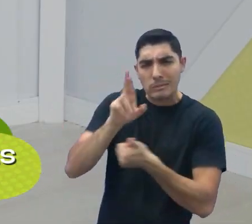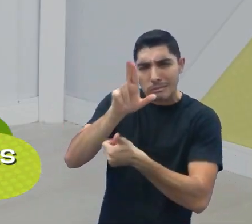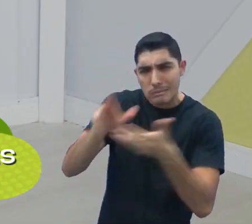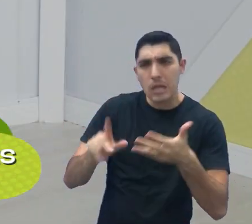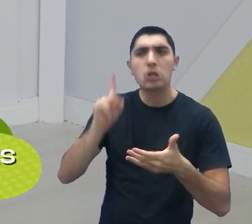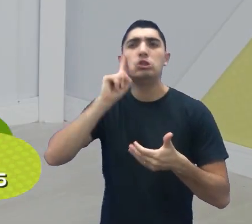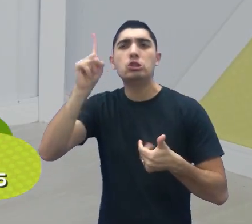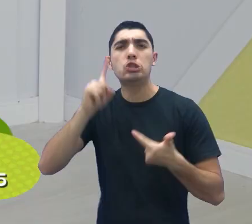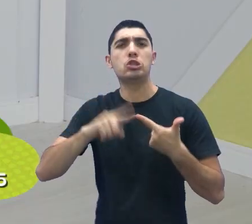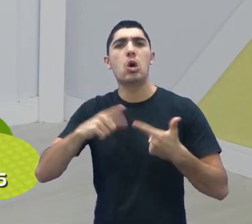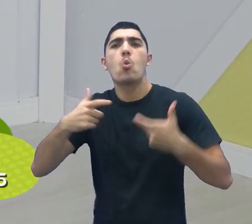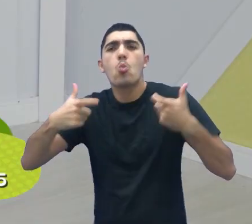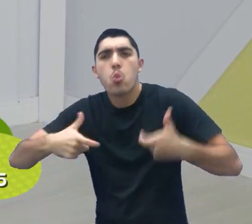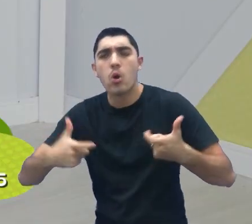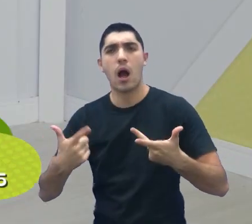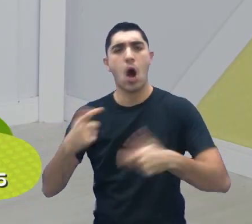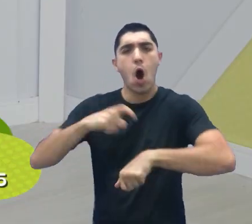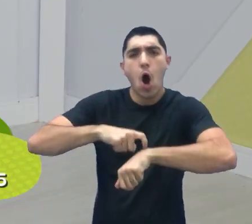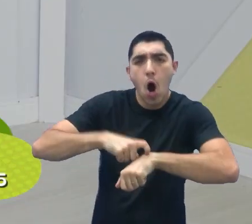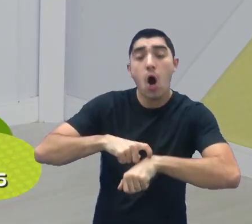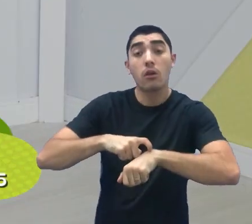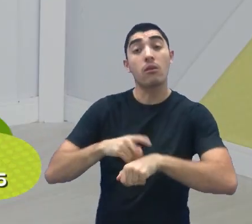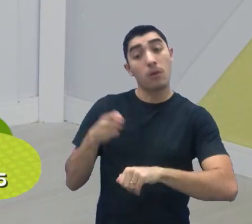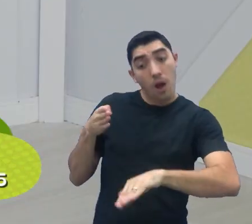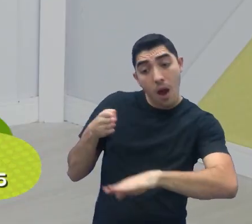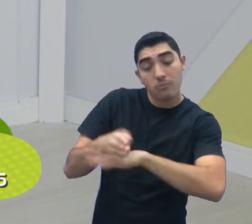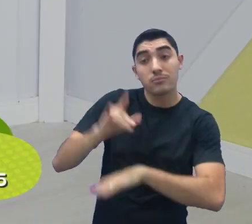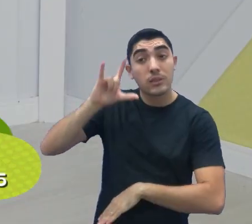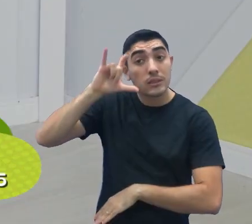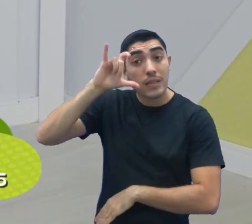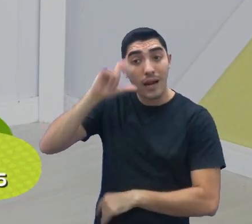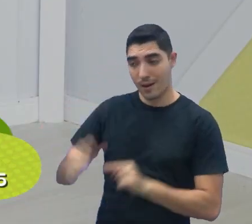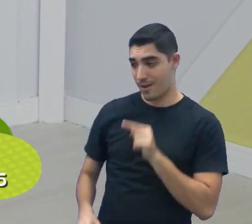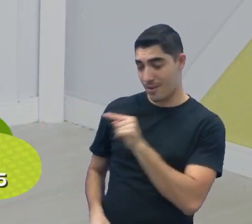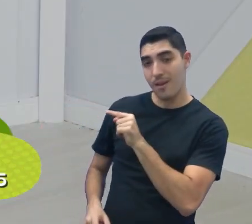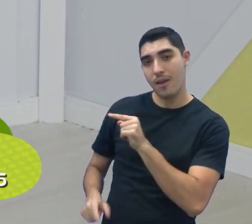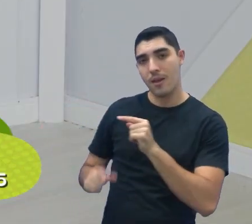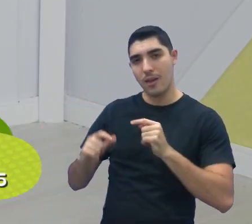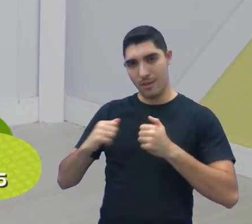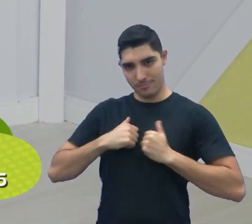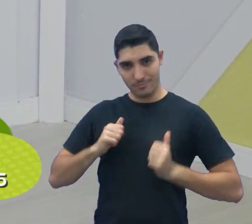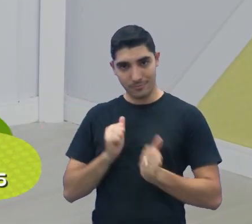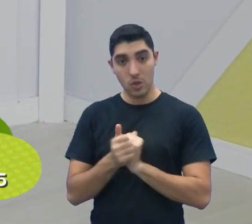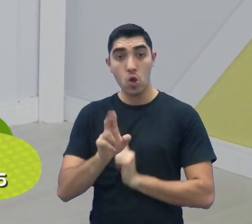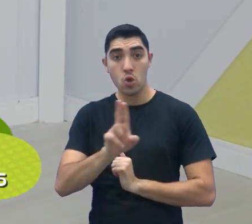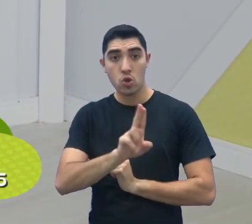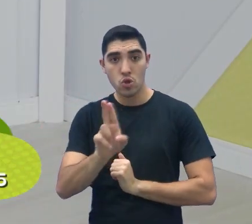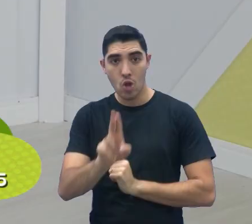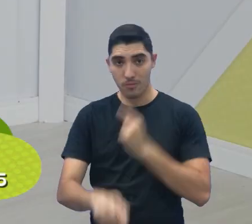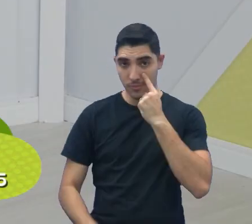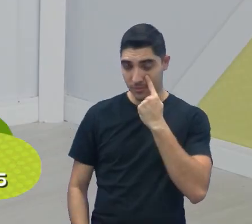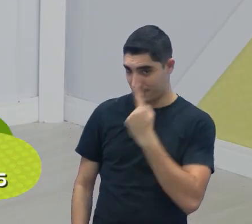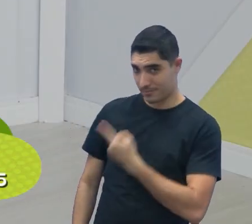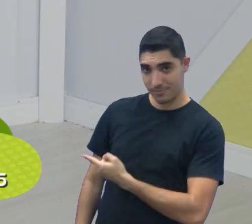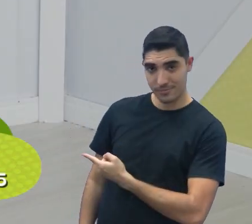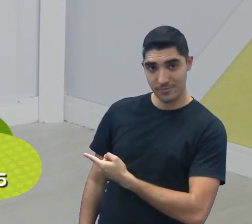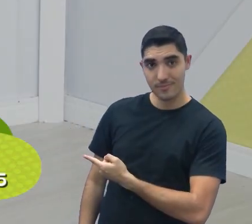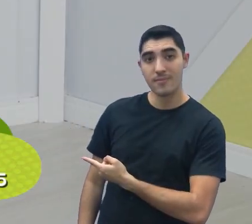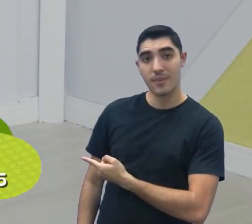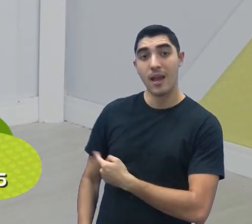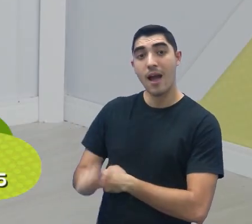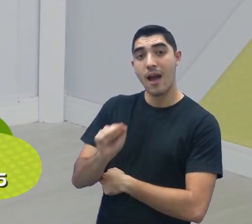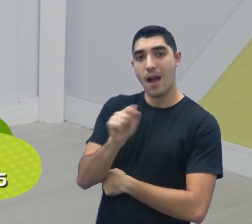horários e locais de cada modalidade, acesse o Instagram do Atleta Cidadão, que é o @atletacidadal,